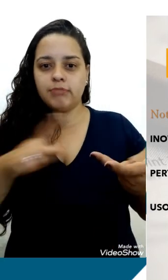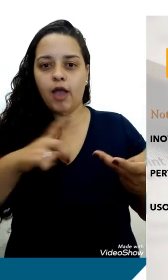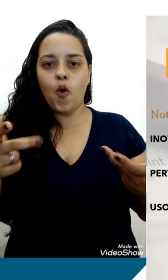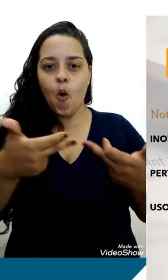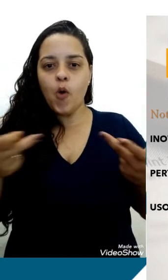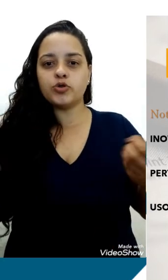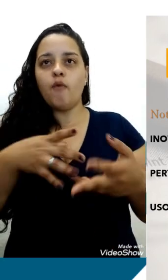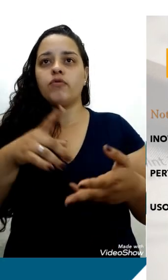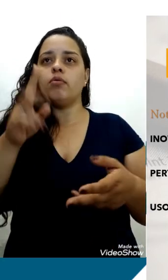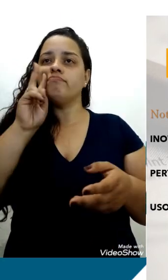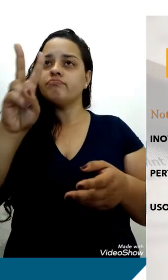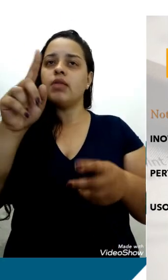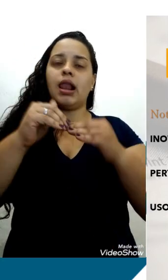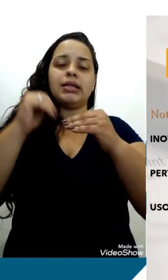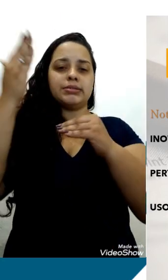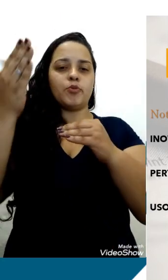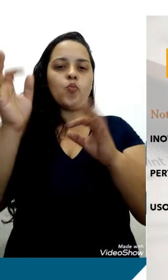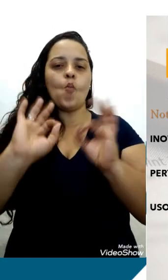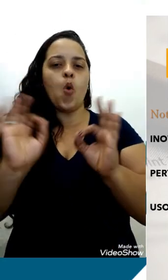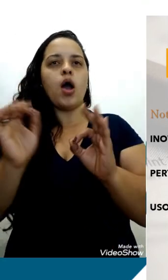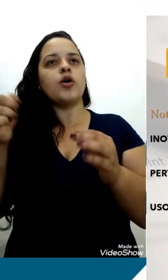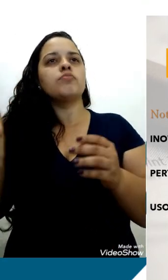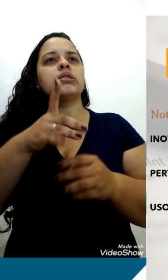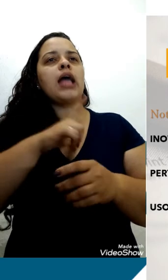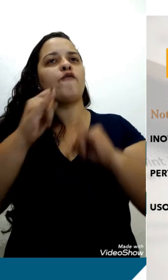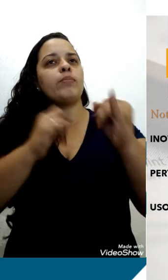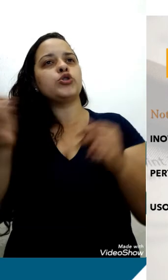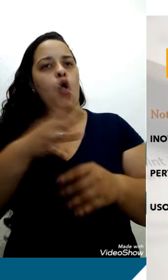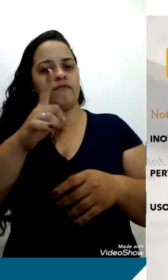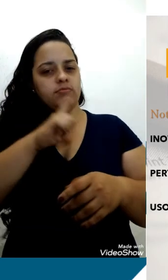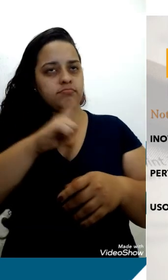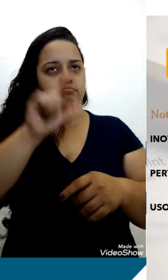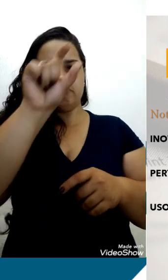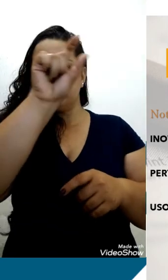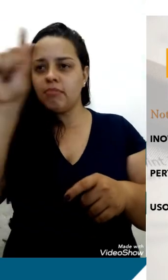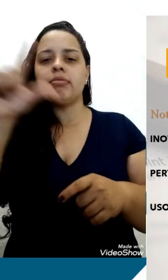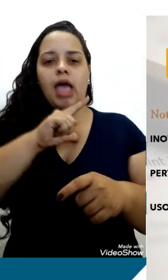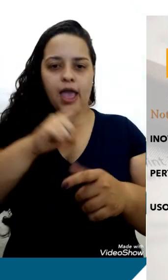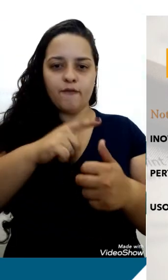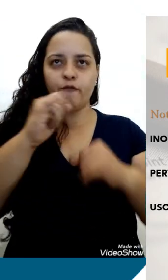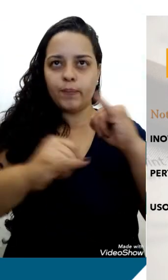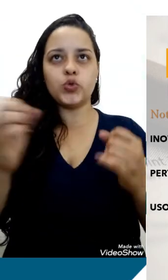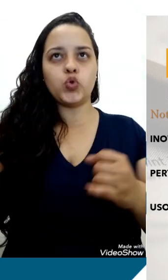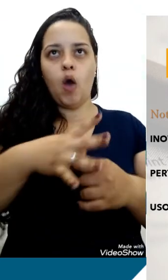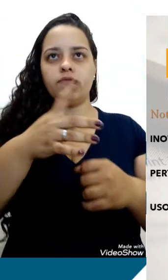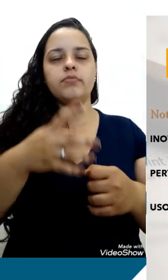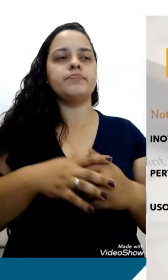estava presente nos textos motivadores, então ela trouxe uma informação extra aos textos motivadores da prova.